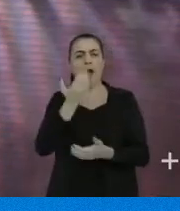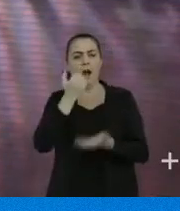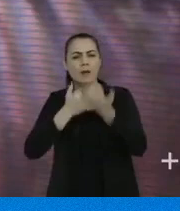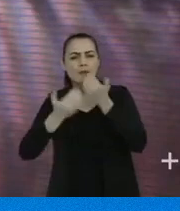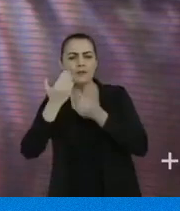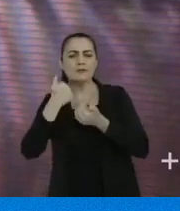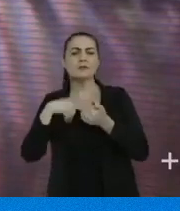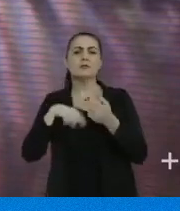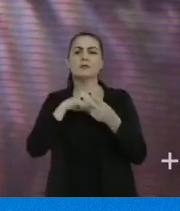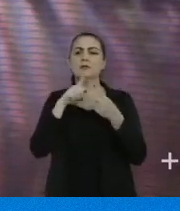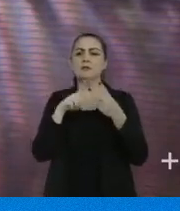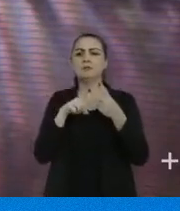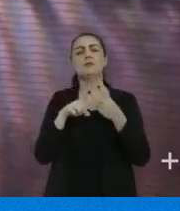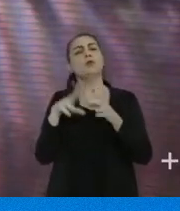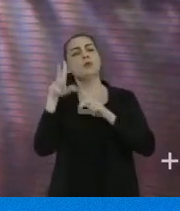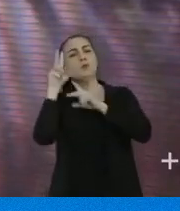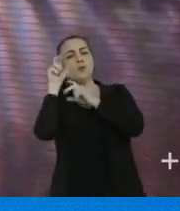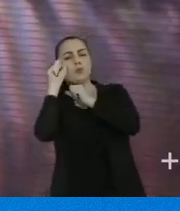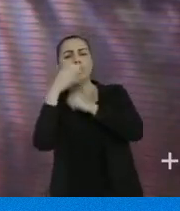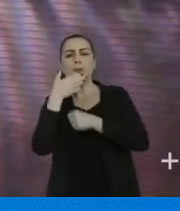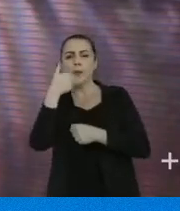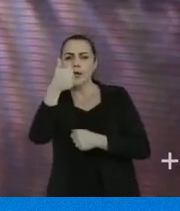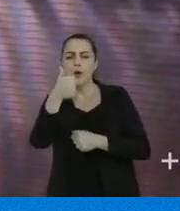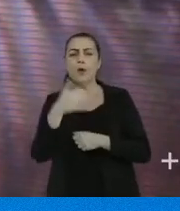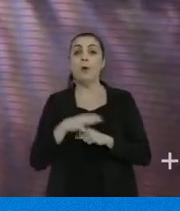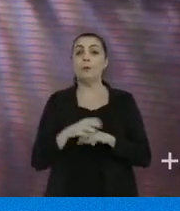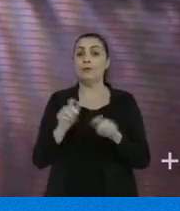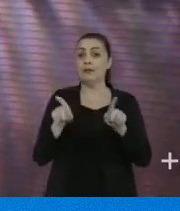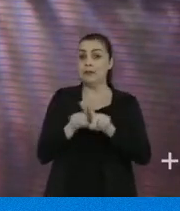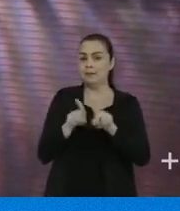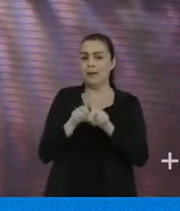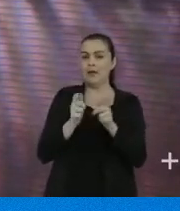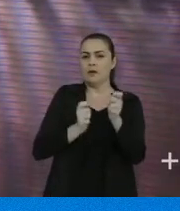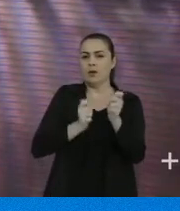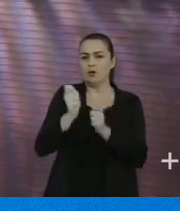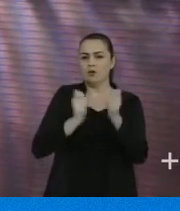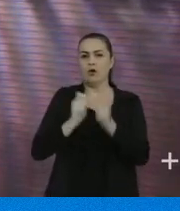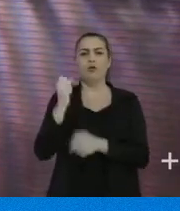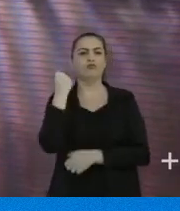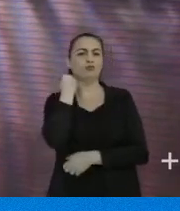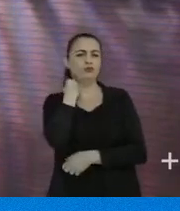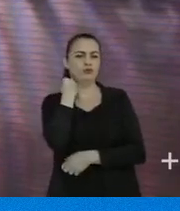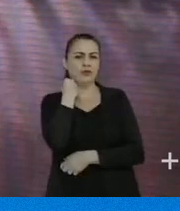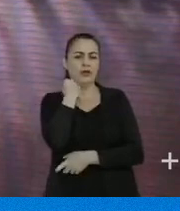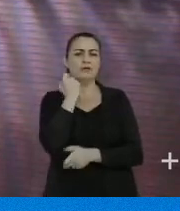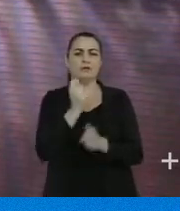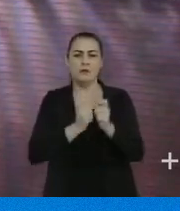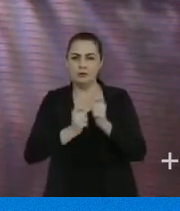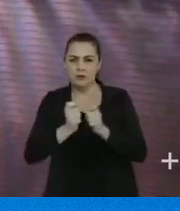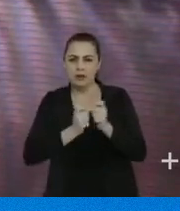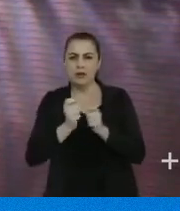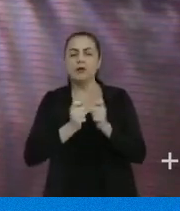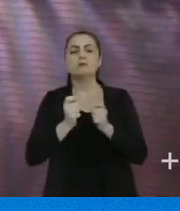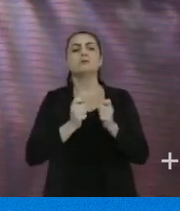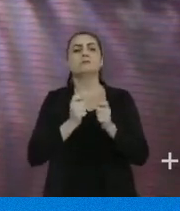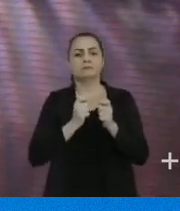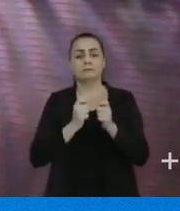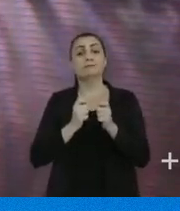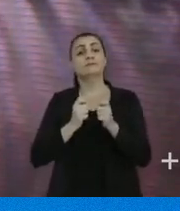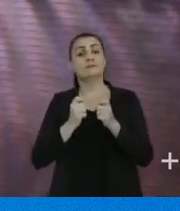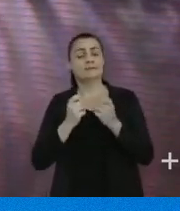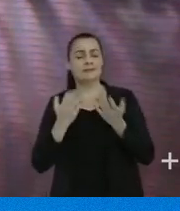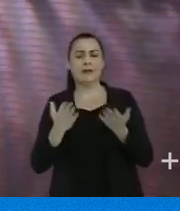e o gerenciamento do estresse, que é uma coisa fundamental e faz parte da vida moderna, o estresse. Então, o gerenciamento do